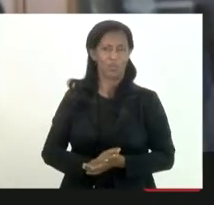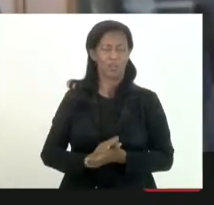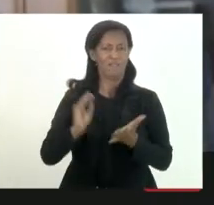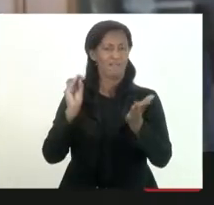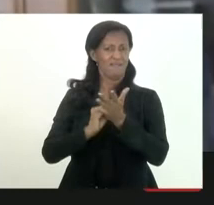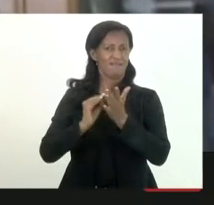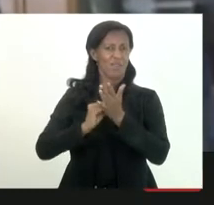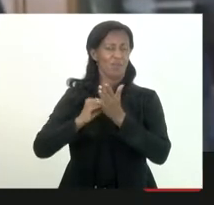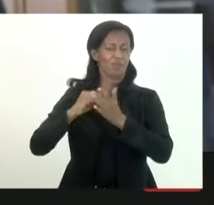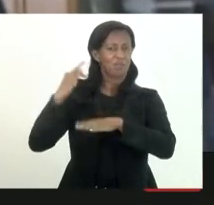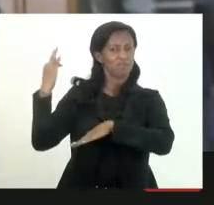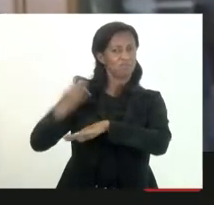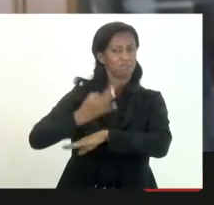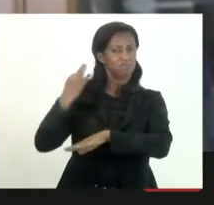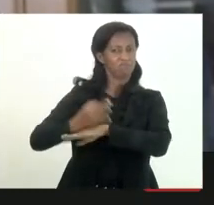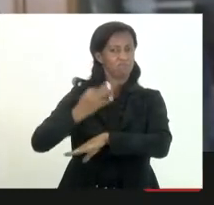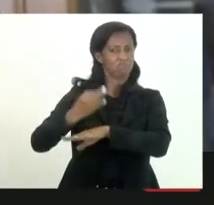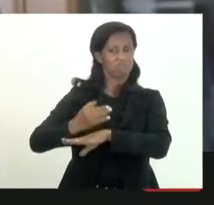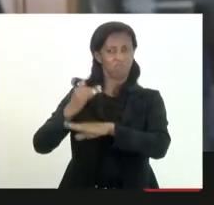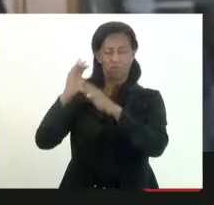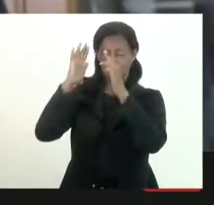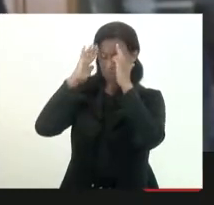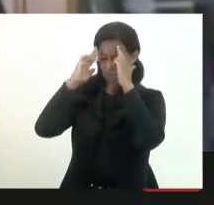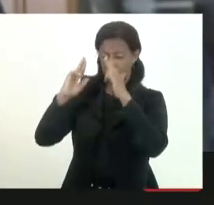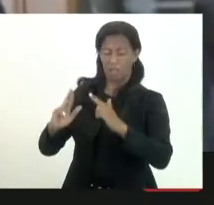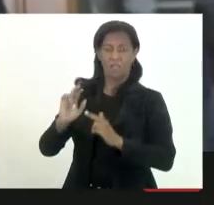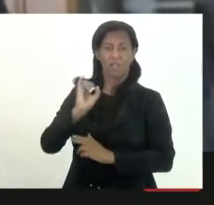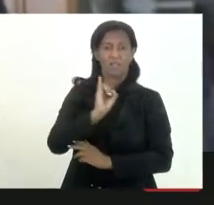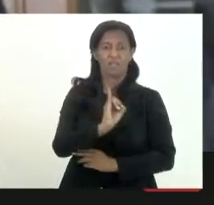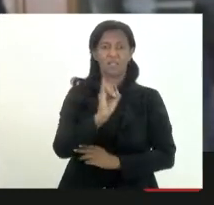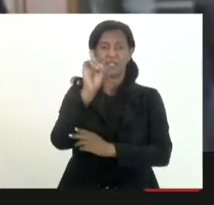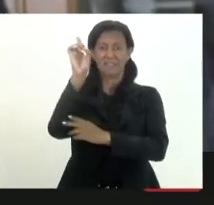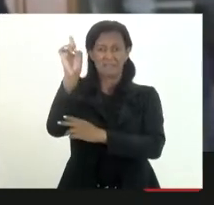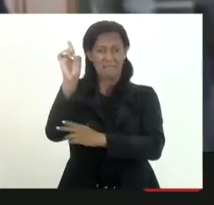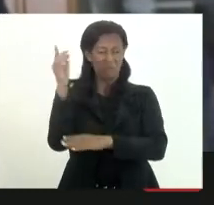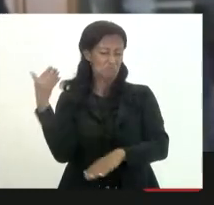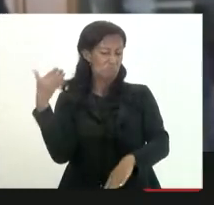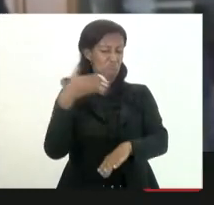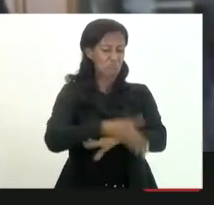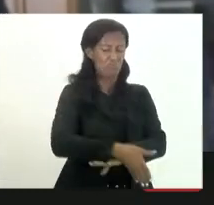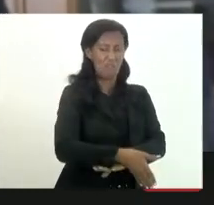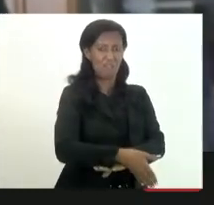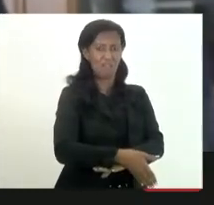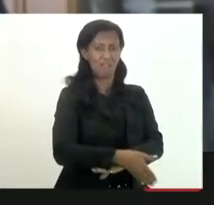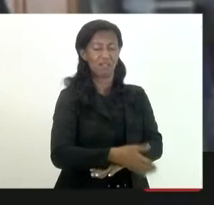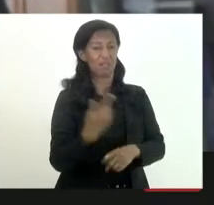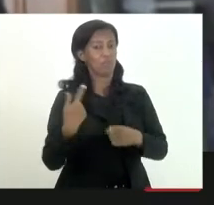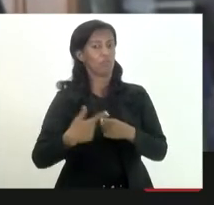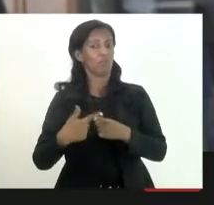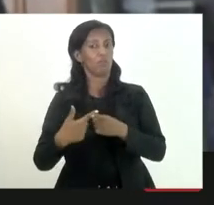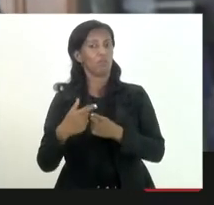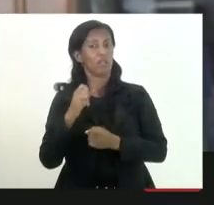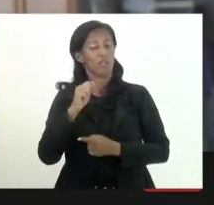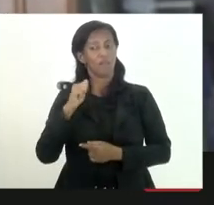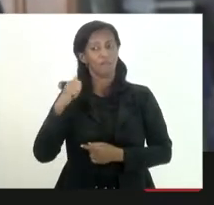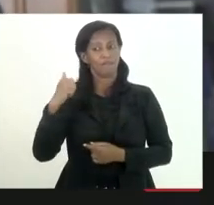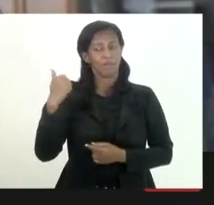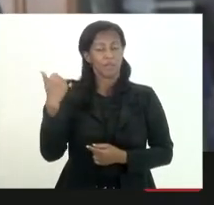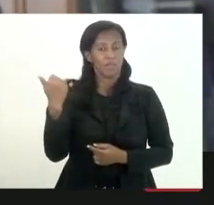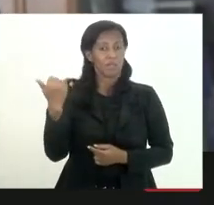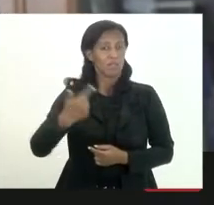intolerância religiosa. Se Deus, ele não entra nesse detalhe, porque, segundo o